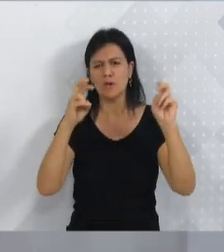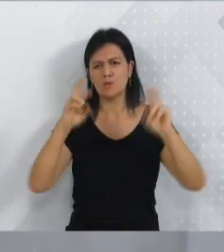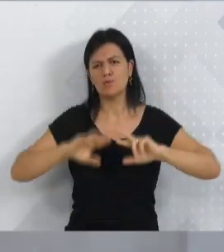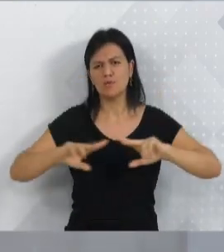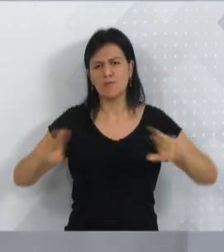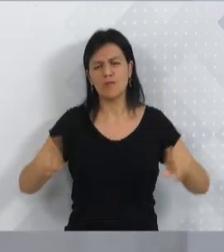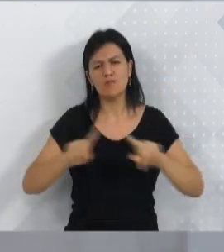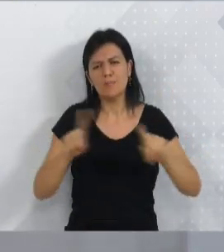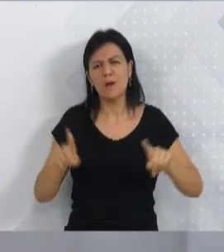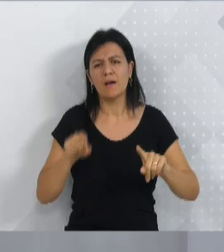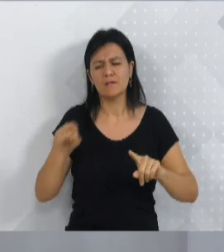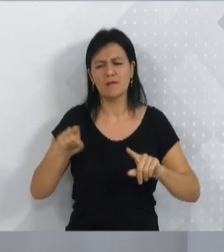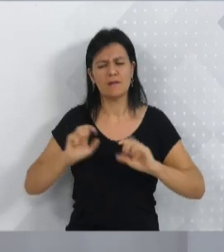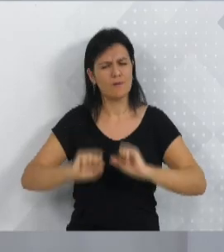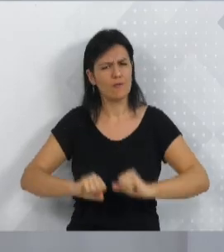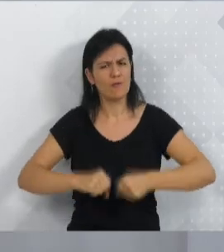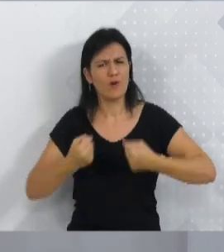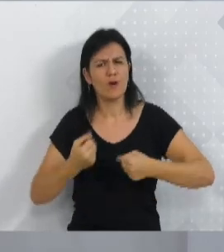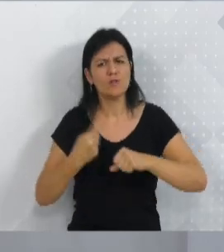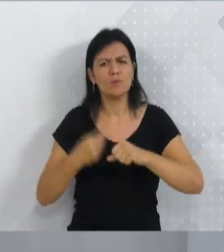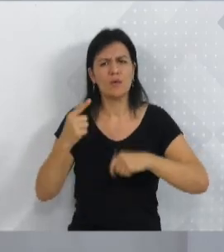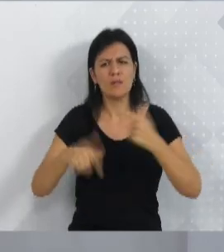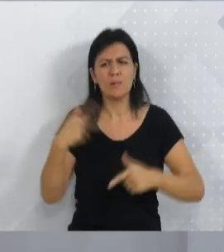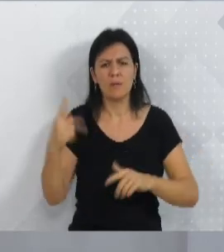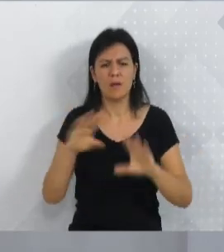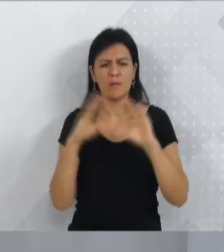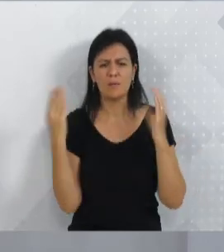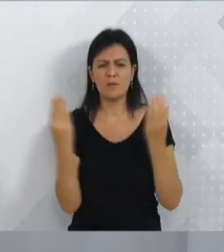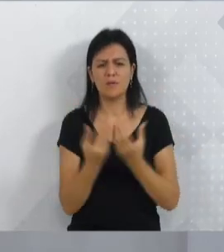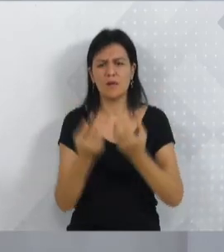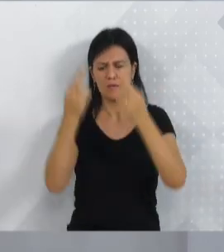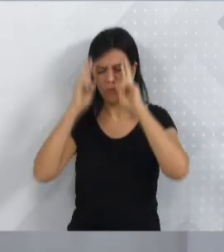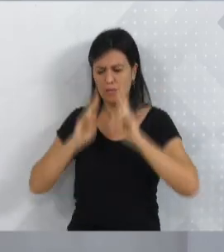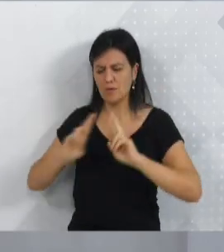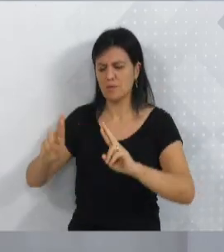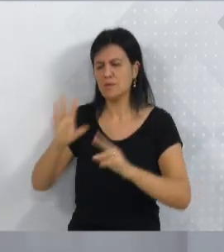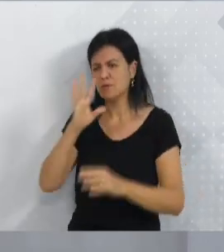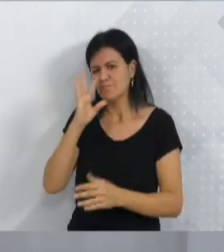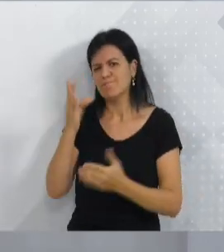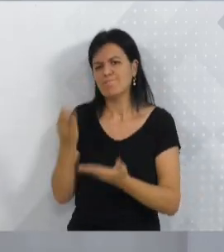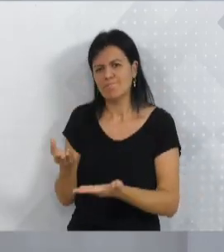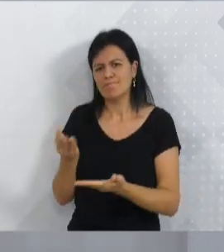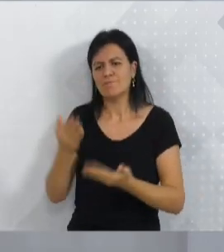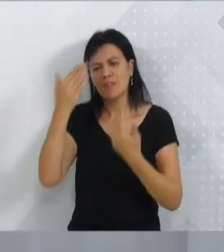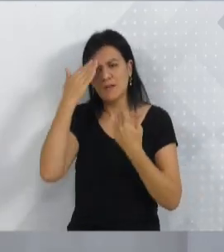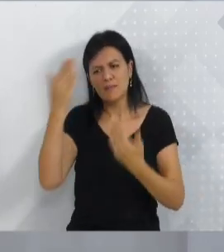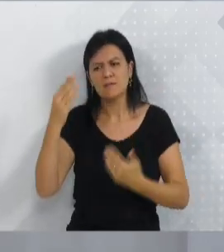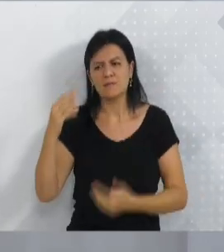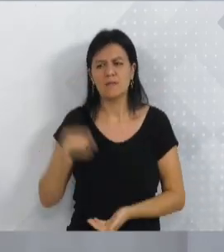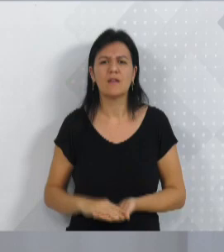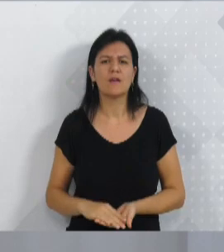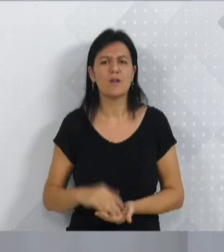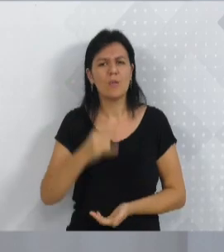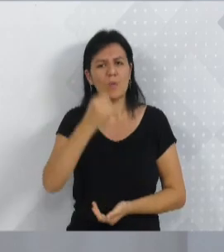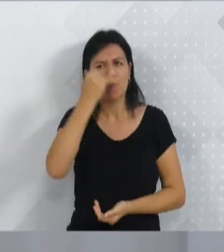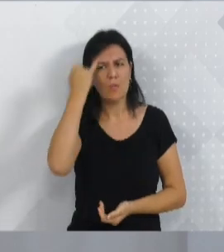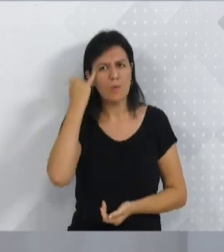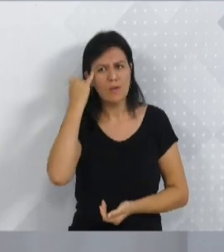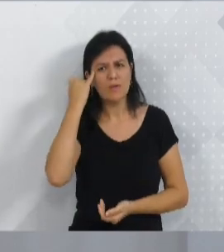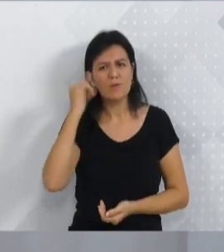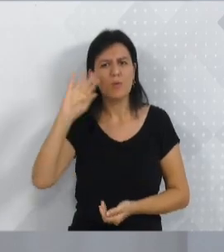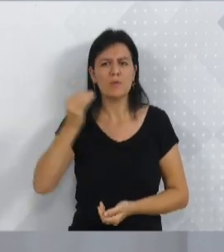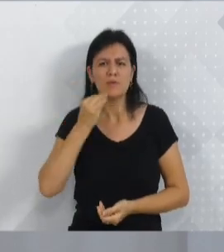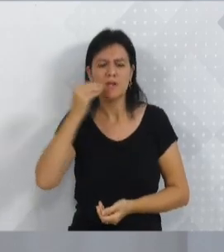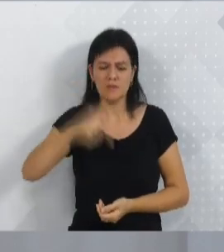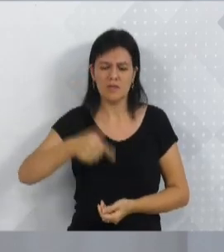pessoa que tem um verso comunitário forte que trabalha pela sua comunidade que tem uma profundo respeita admiração então agradecer ao Vereador Aílton de Souza por ter me oportunidade de estar aqui